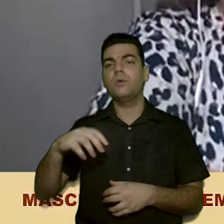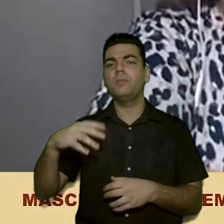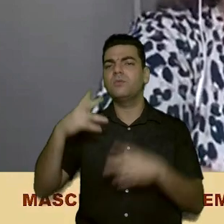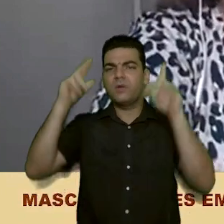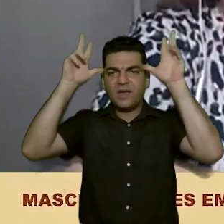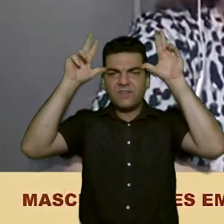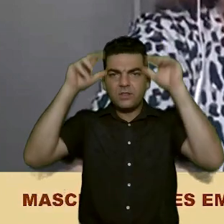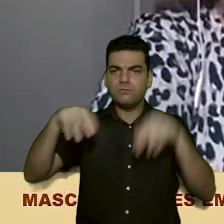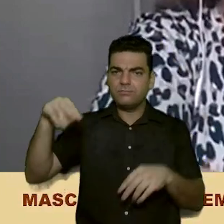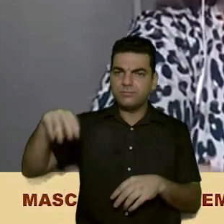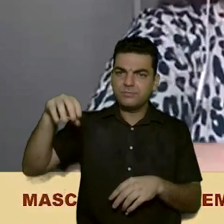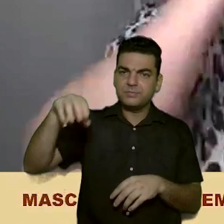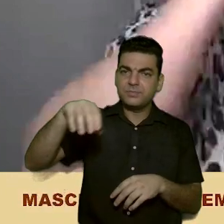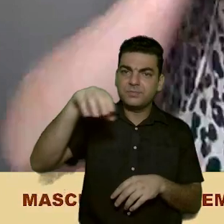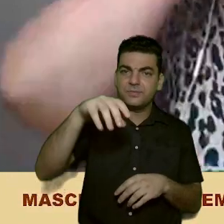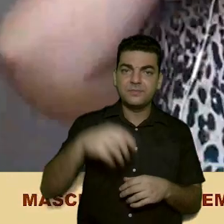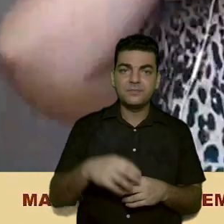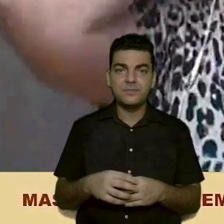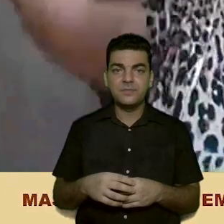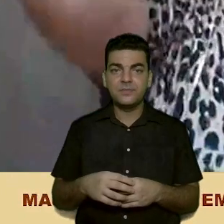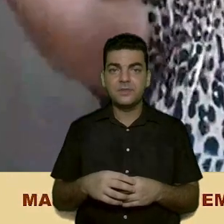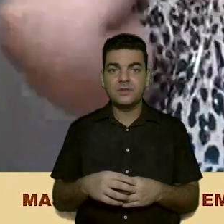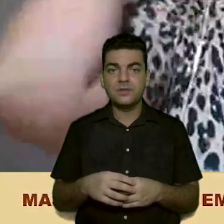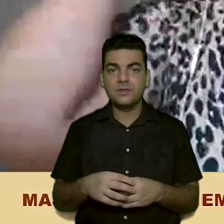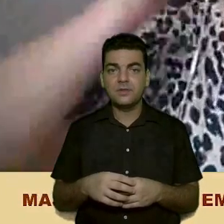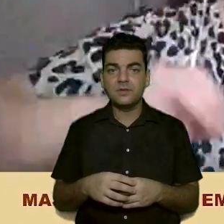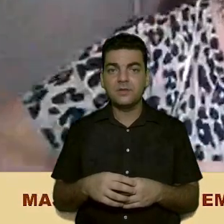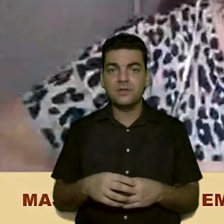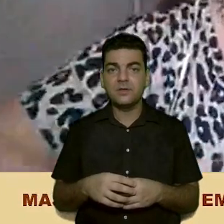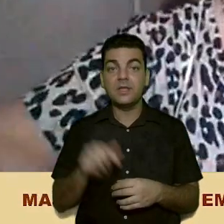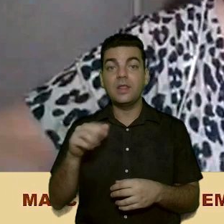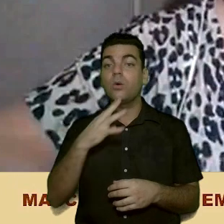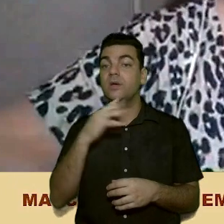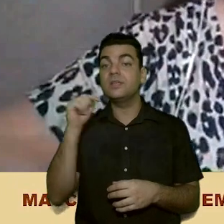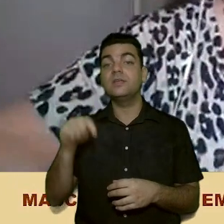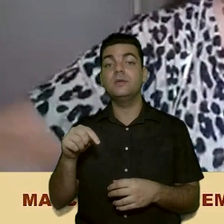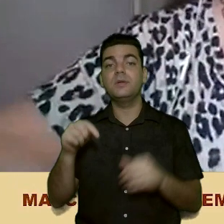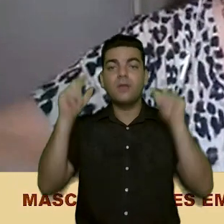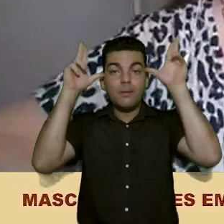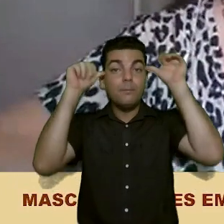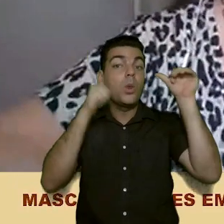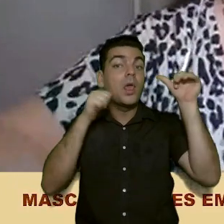bonequinha trans ou o que seja, assim, outro dia ela pegou um cavalinho e falou,